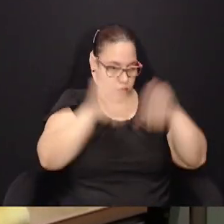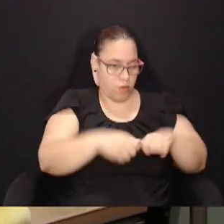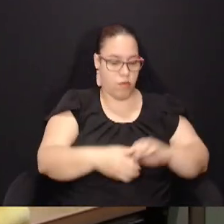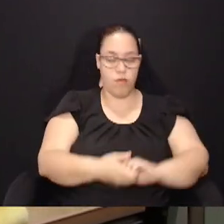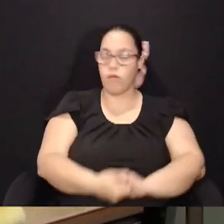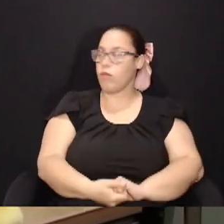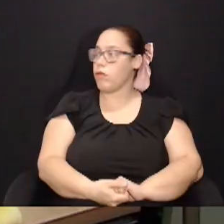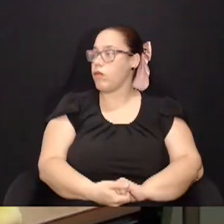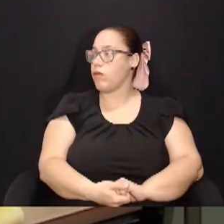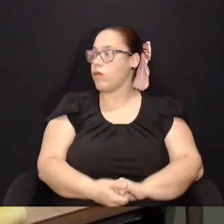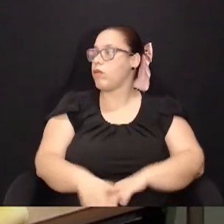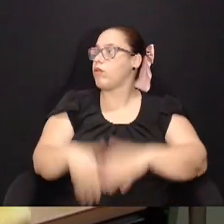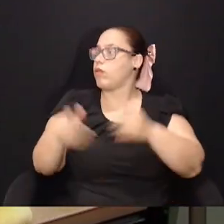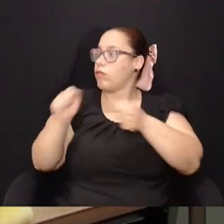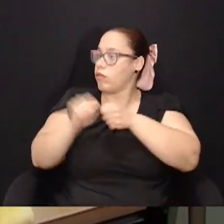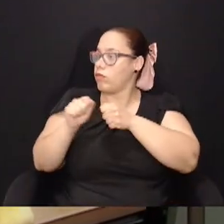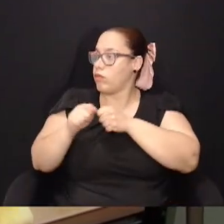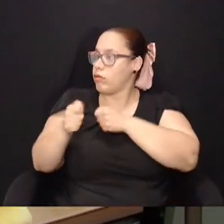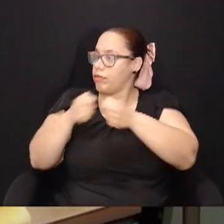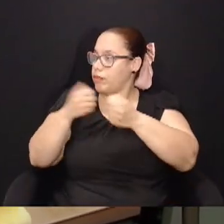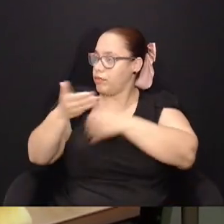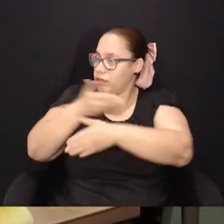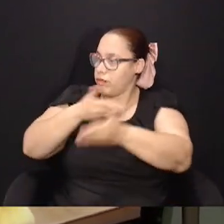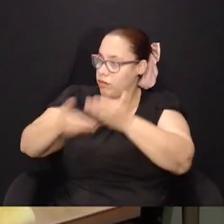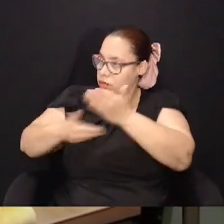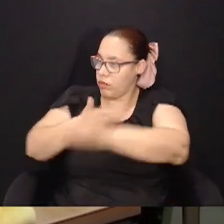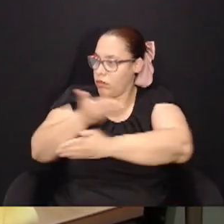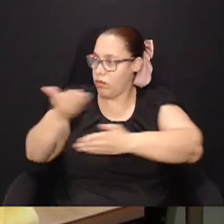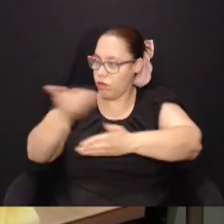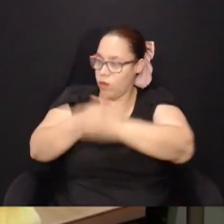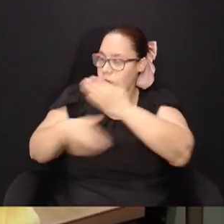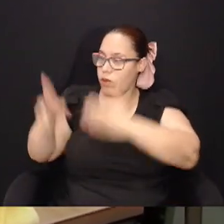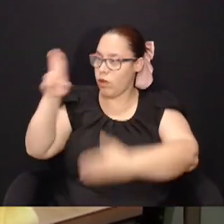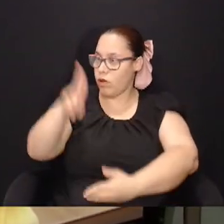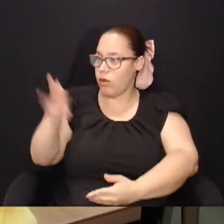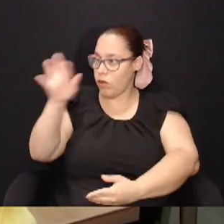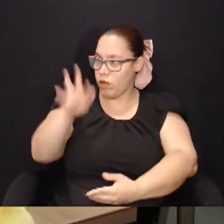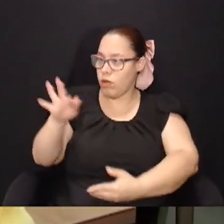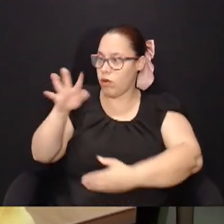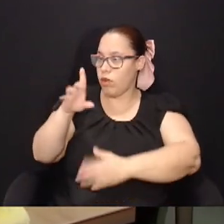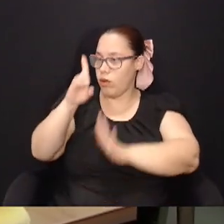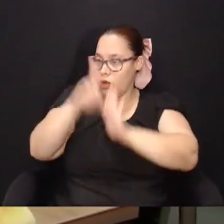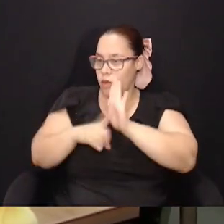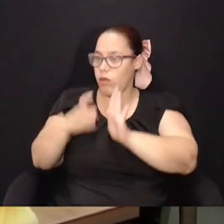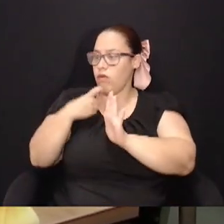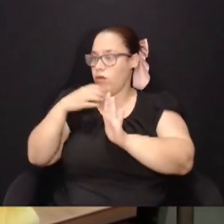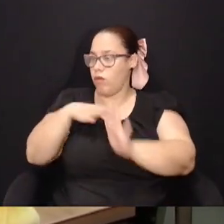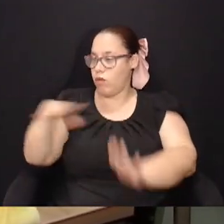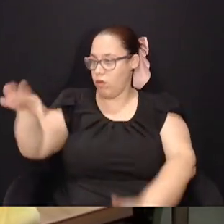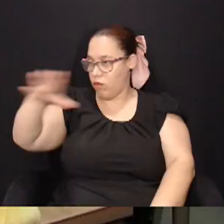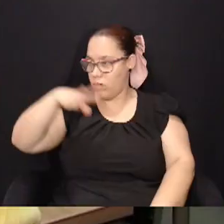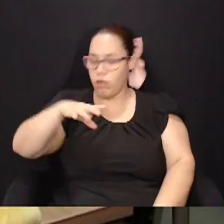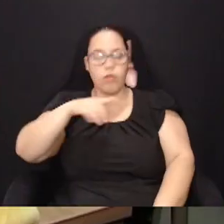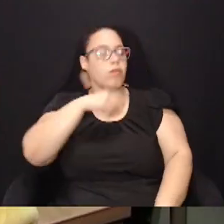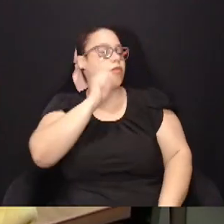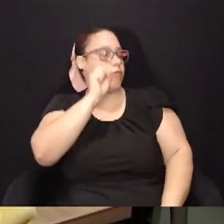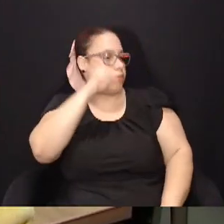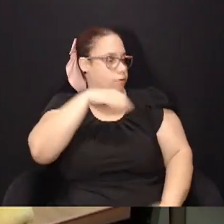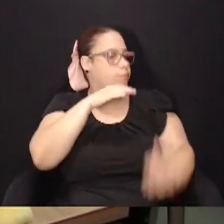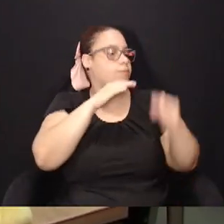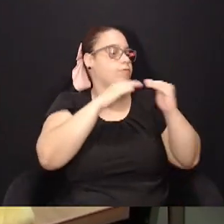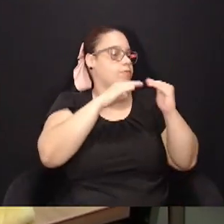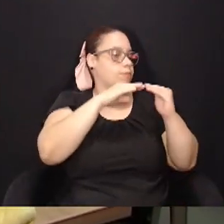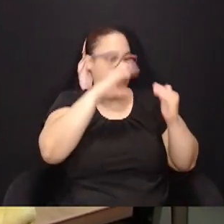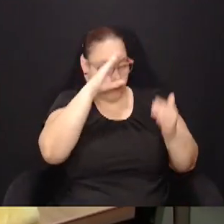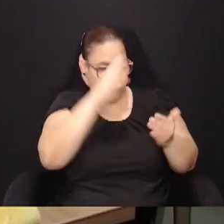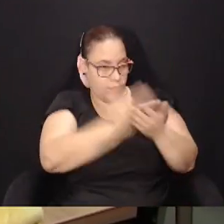Inclusive fazendo essa interface com as universidades e com as faculdades de Direito de Campinas e região. Sem dúvida, tenho certeza que quando a gente fizer o